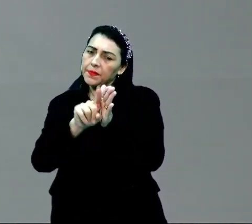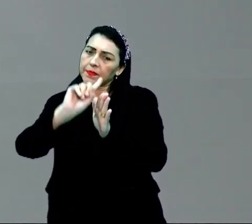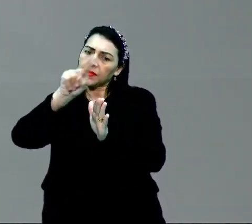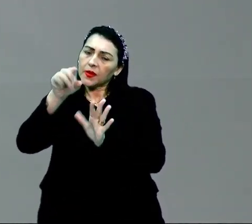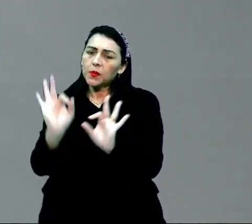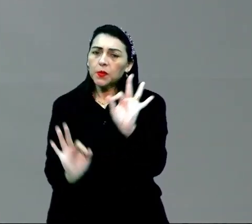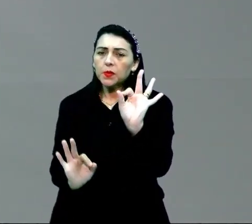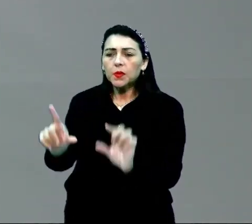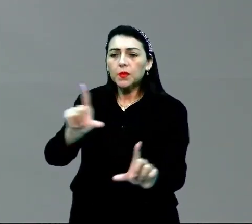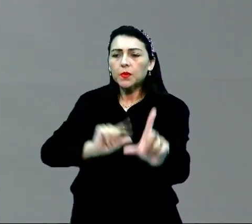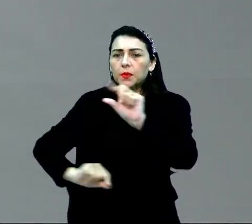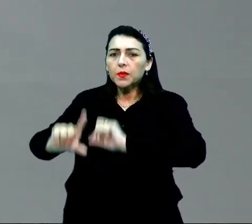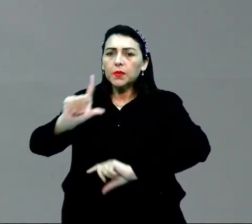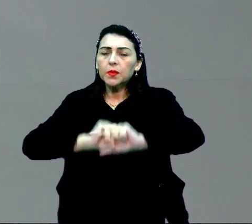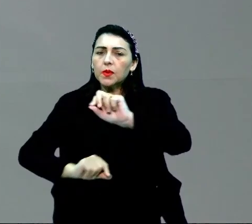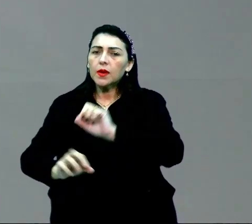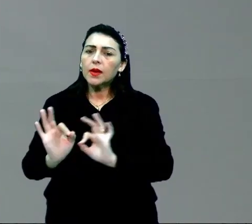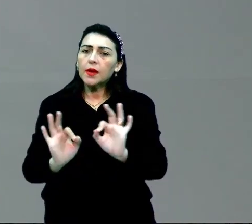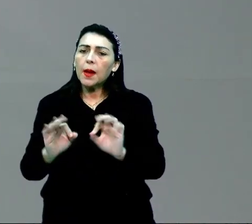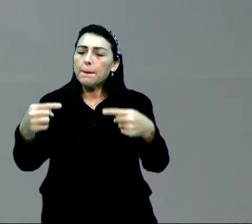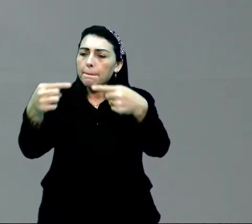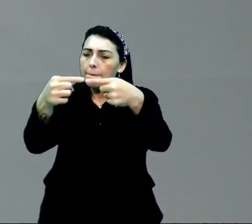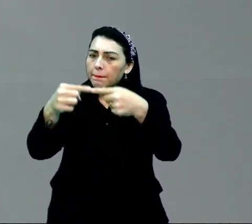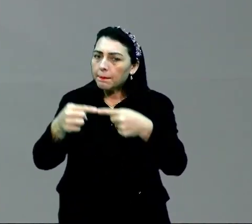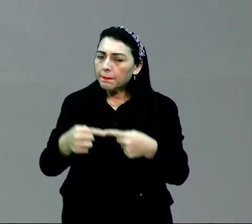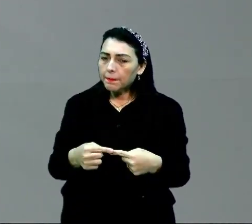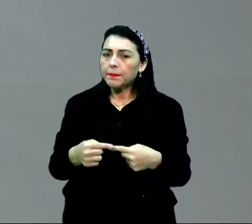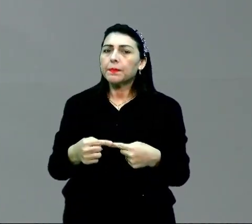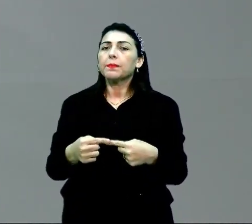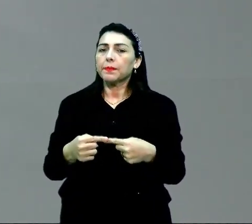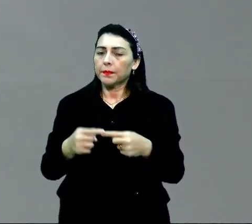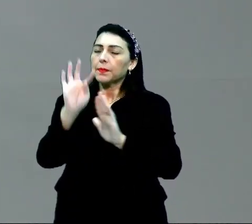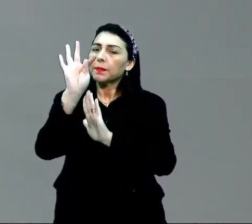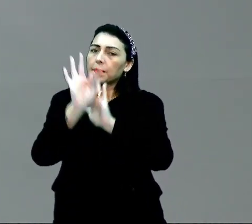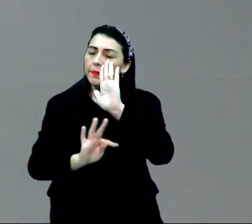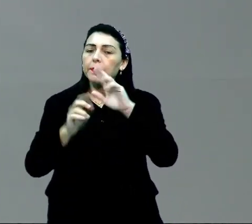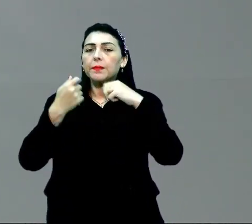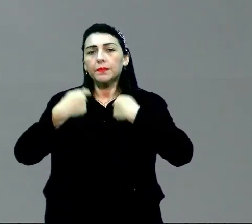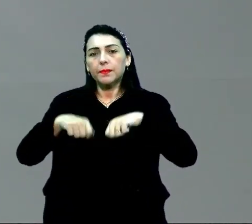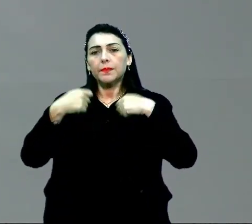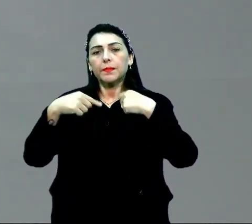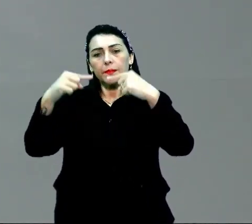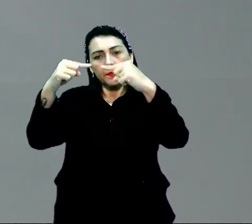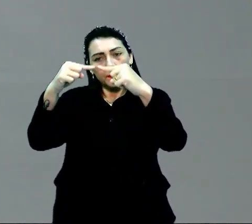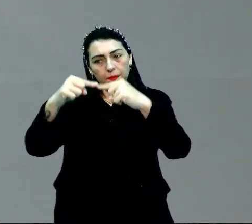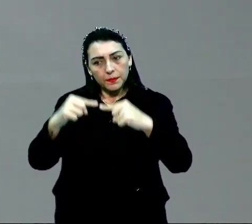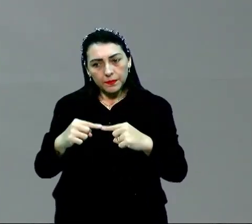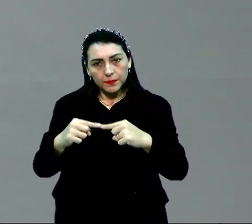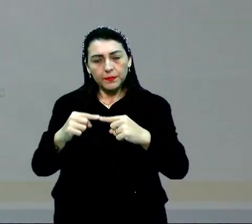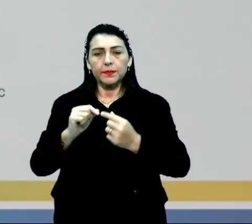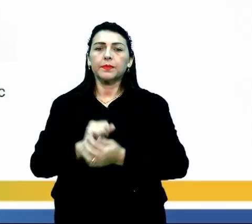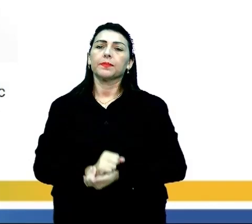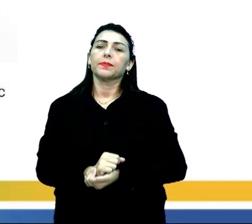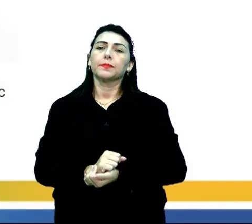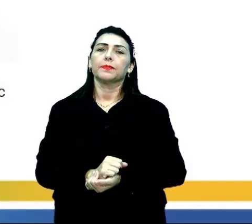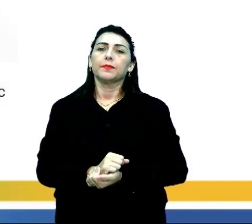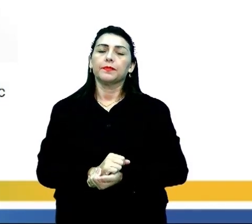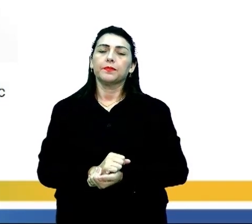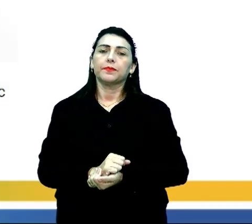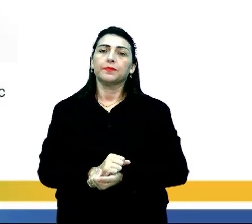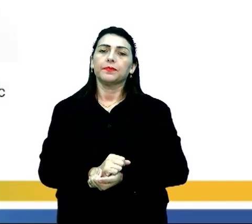vai selecionar as que estão mais, assim, de acordo uma com as outras. Elas precisam casar as ideias, né? Então, vamos